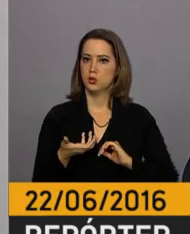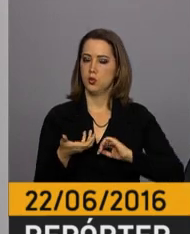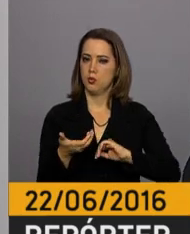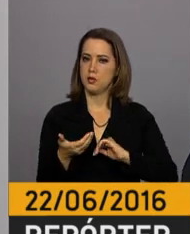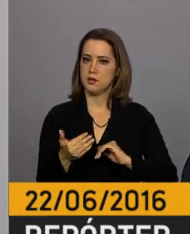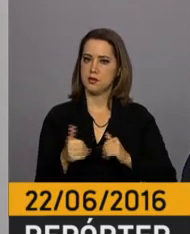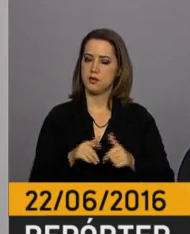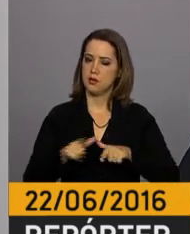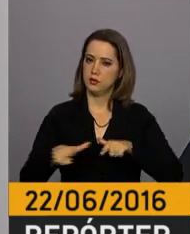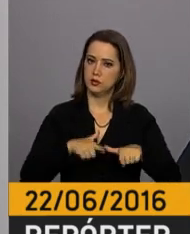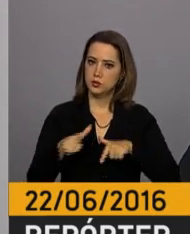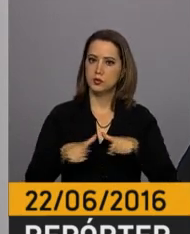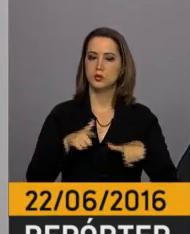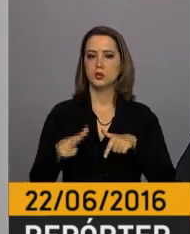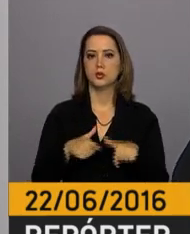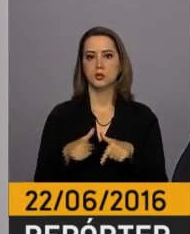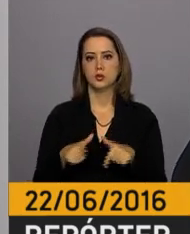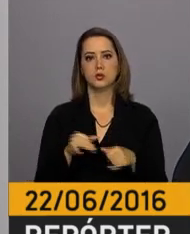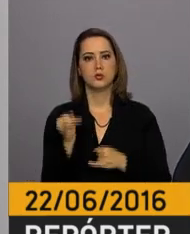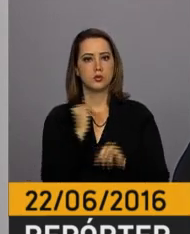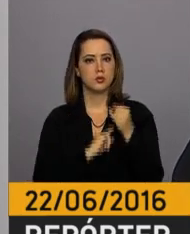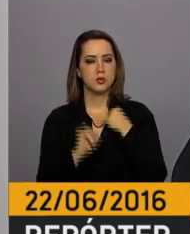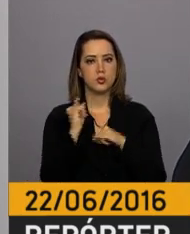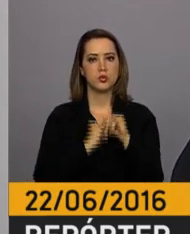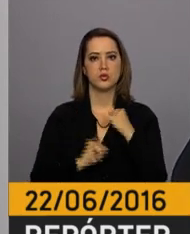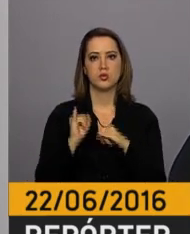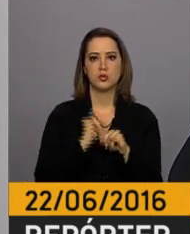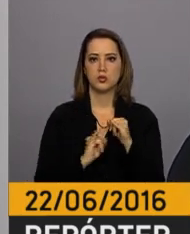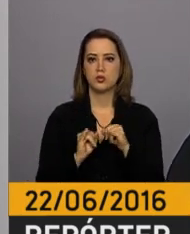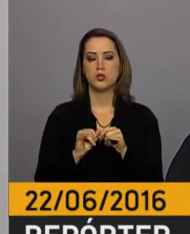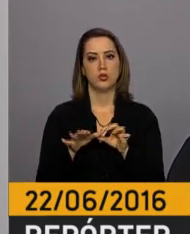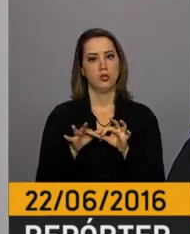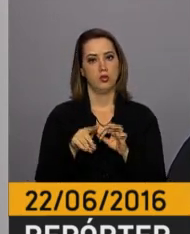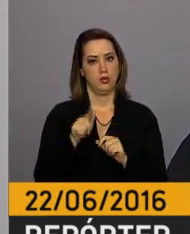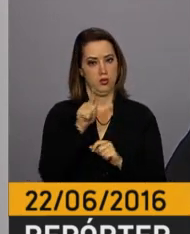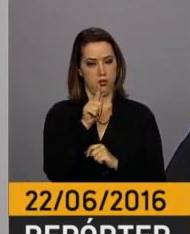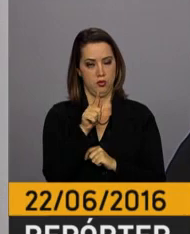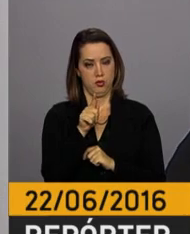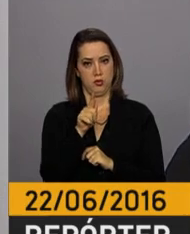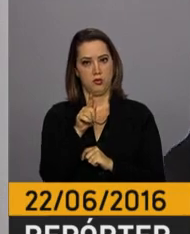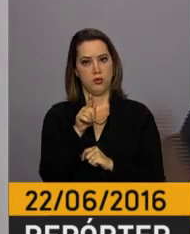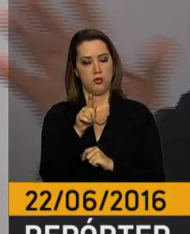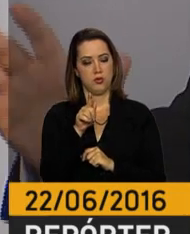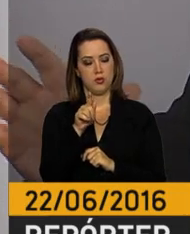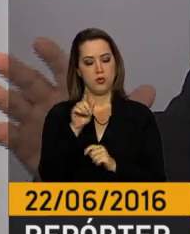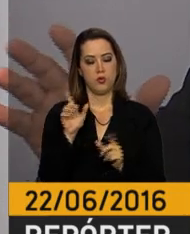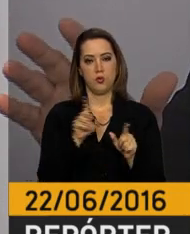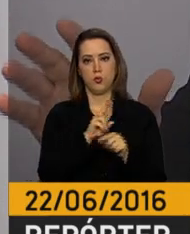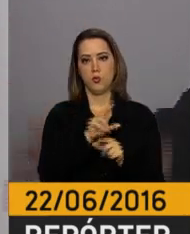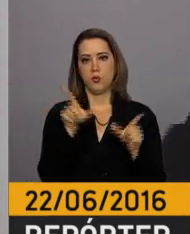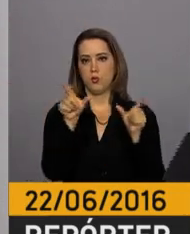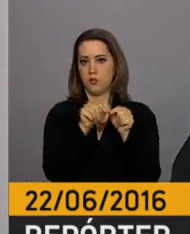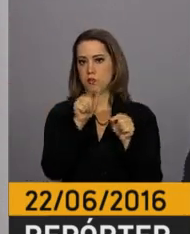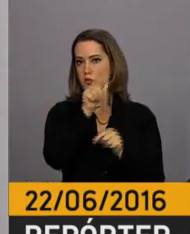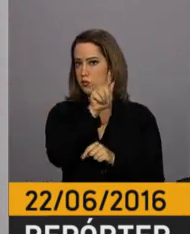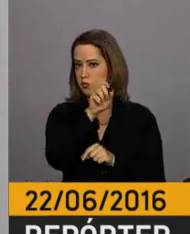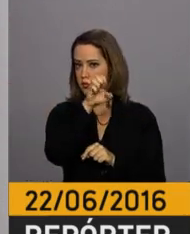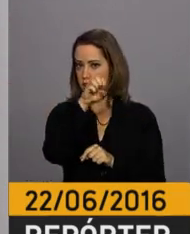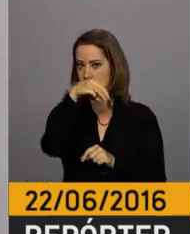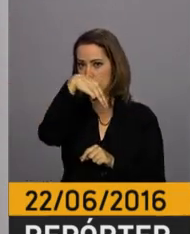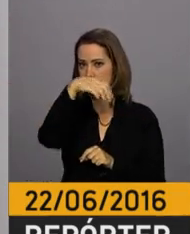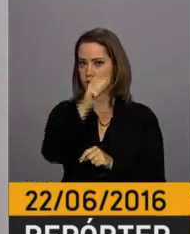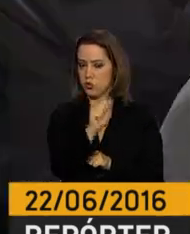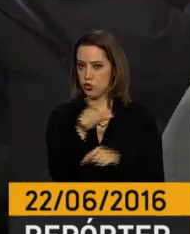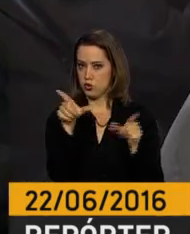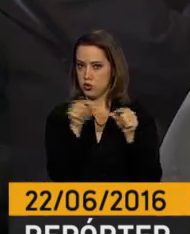parlamentar da estatística da geografia e do meio ambiente gema já até até nome viu per então